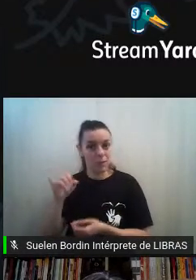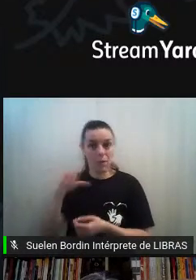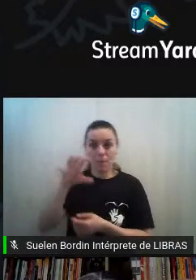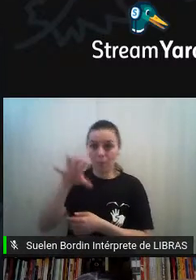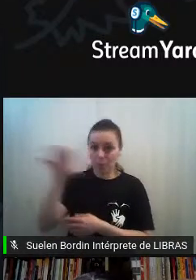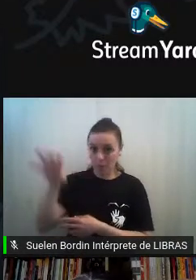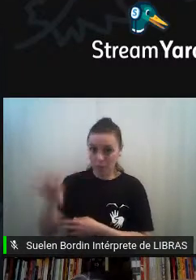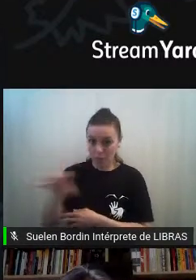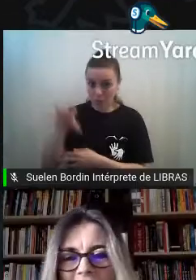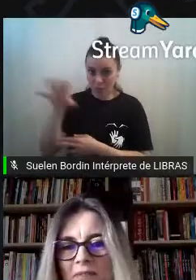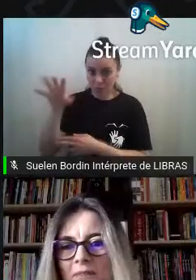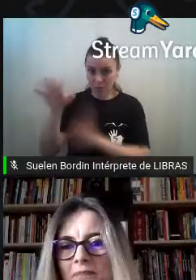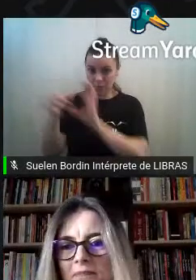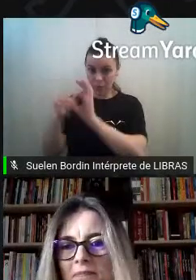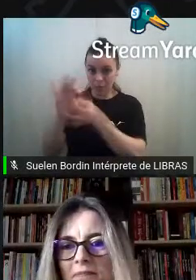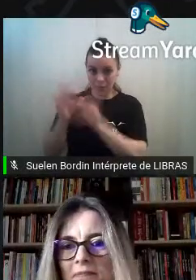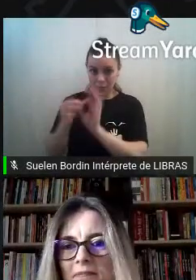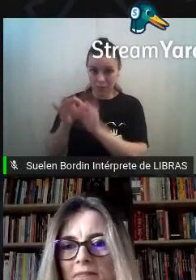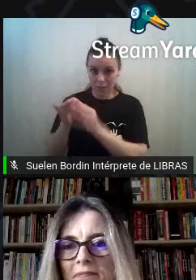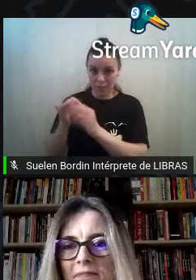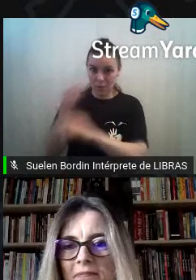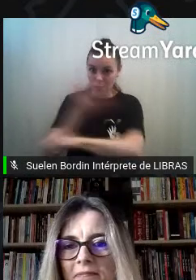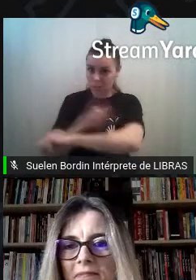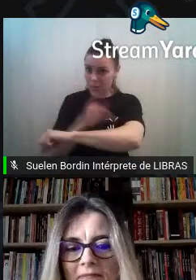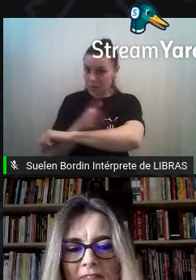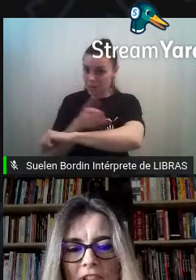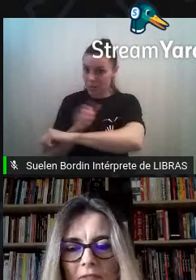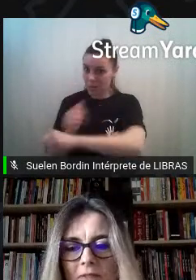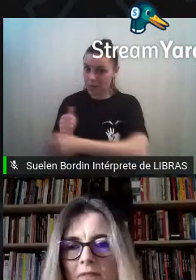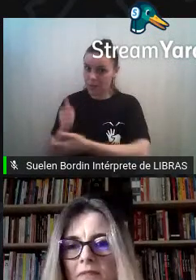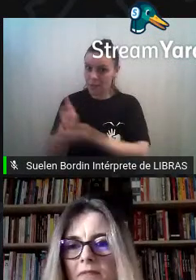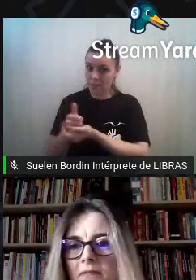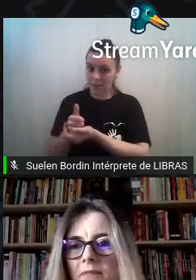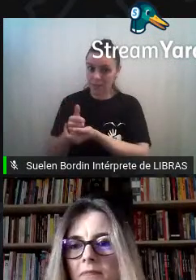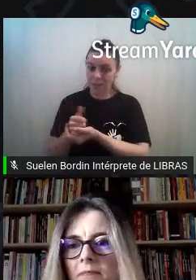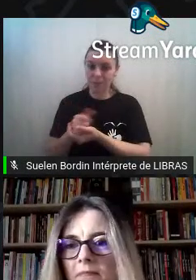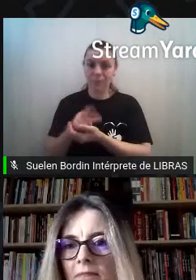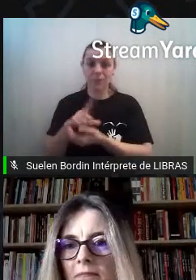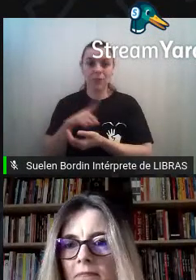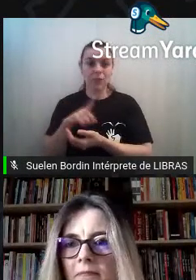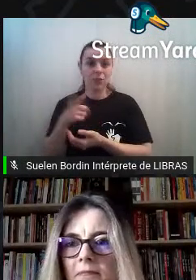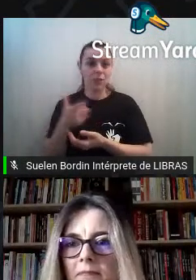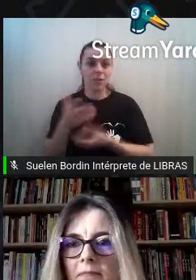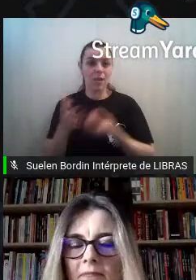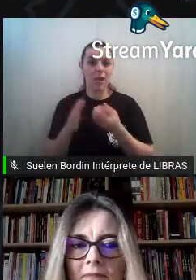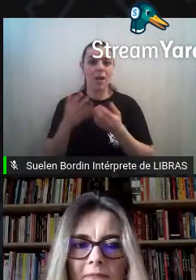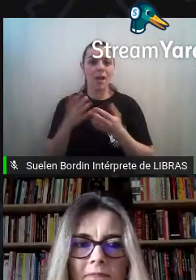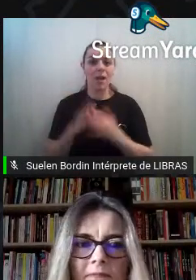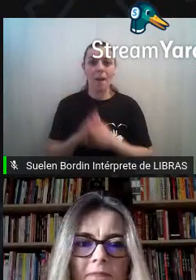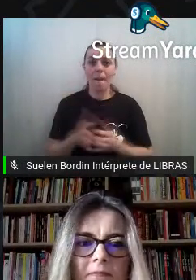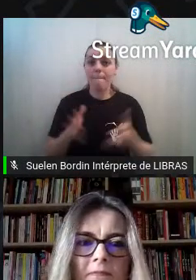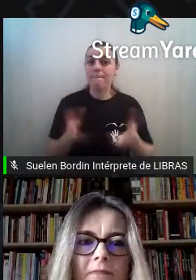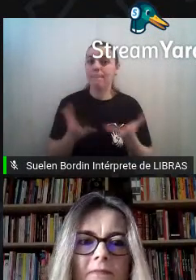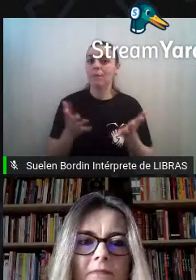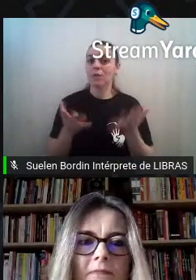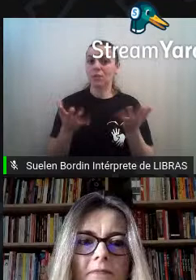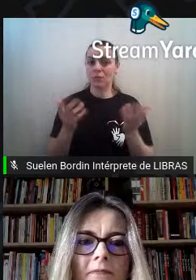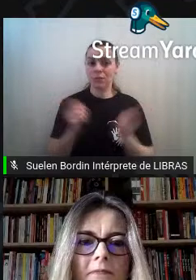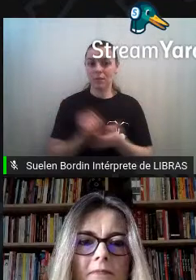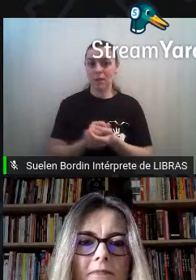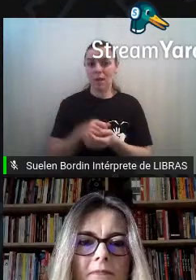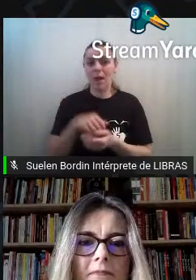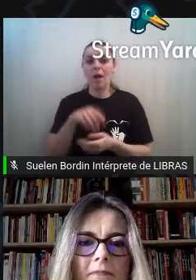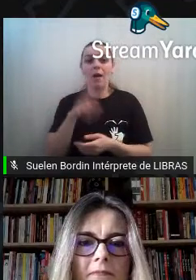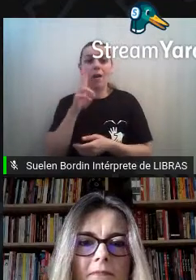Treinamento Intensivo. E, bom, no começo, eu não tinha tanta expectativa para isso. Eu sabia que eram, tipo, aulas meio